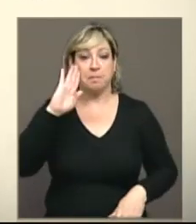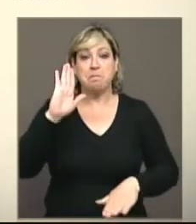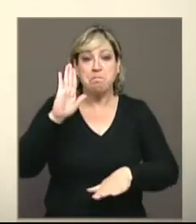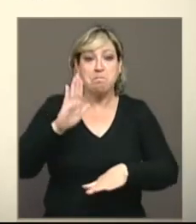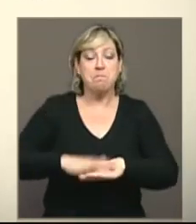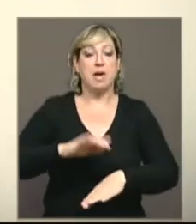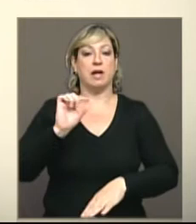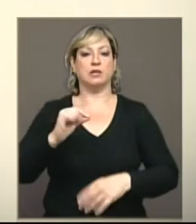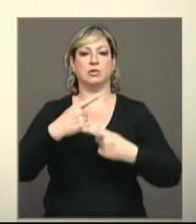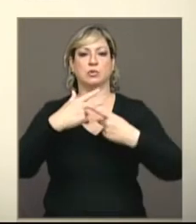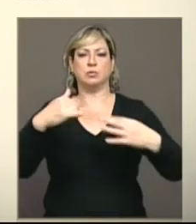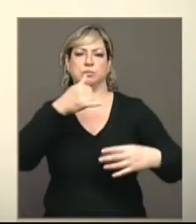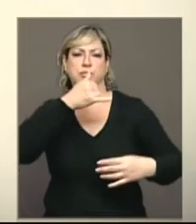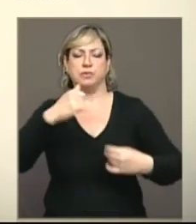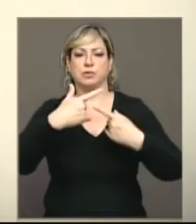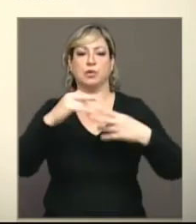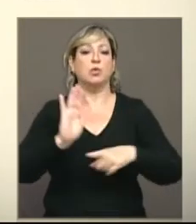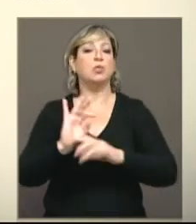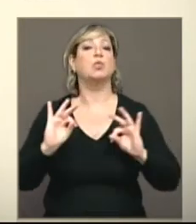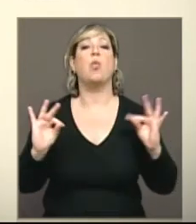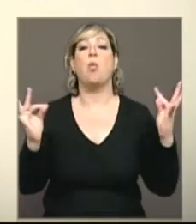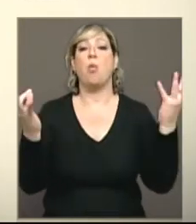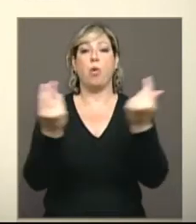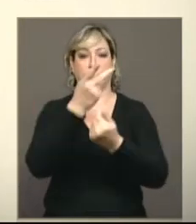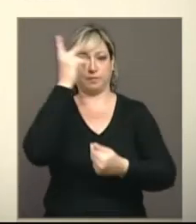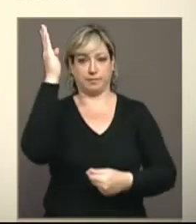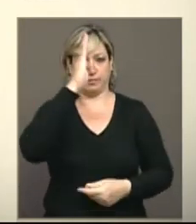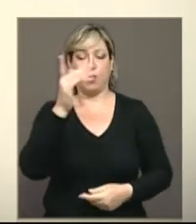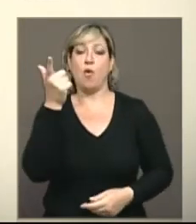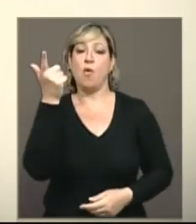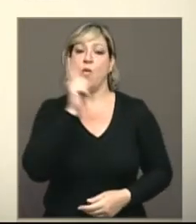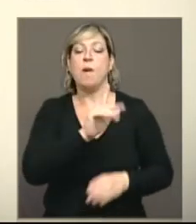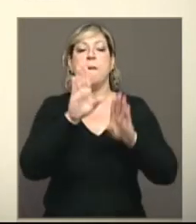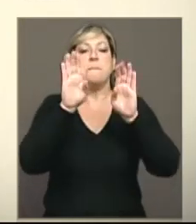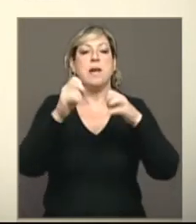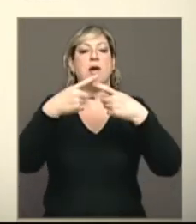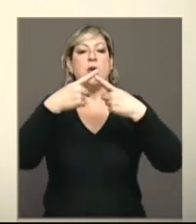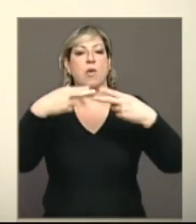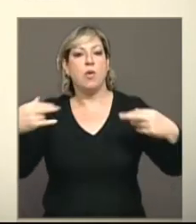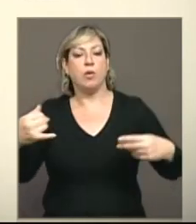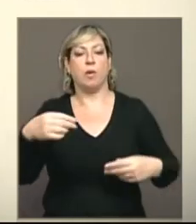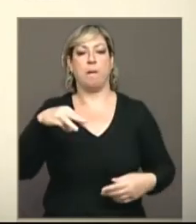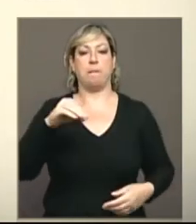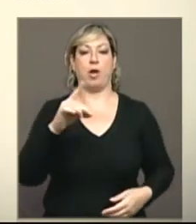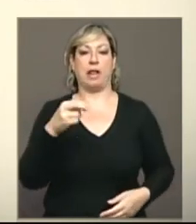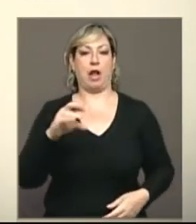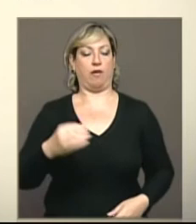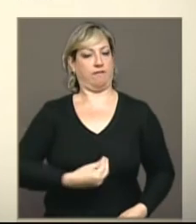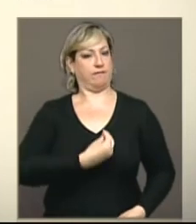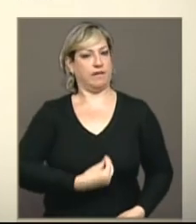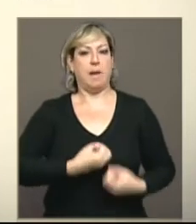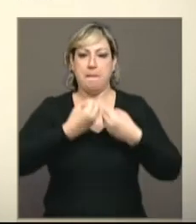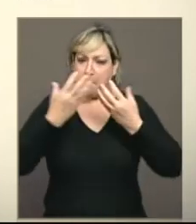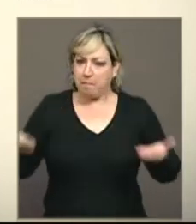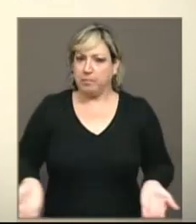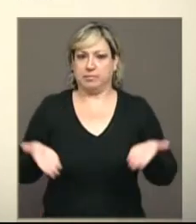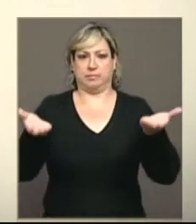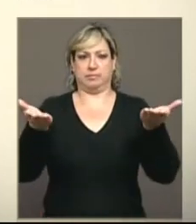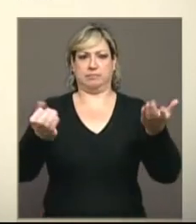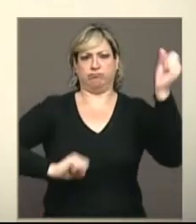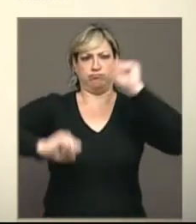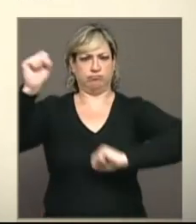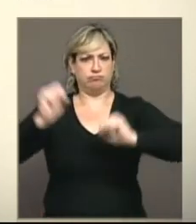vez mais para que todos os brasileiros tenham acesso aos benefícios do mundo moderno precisamos expandir a